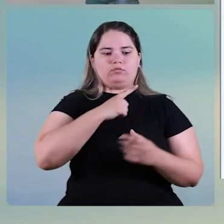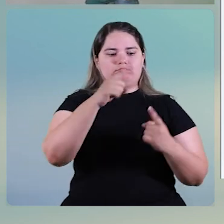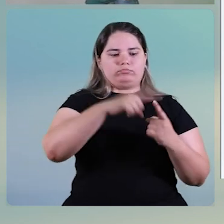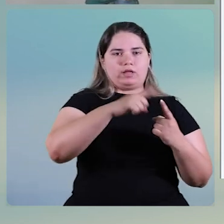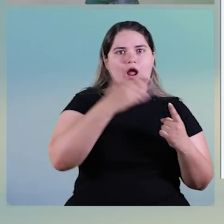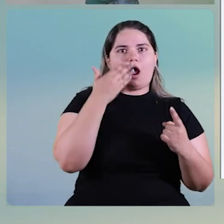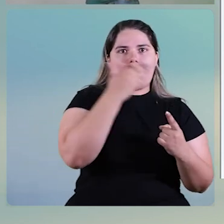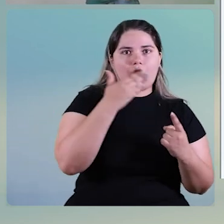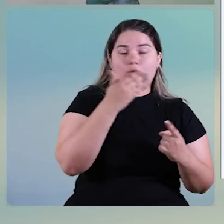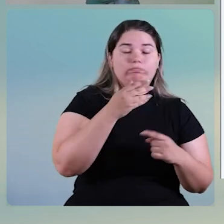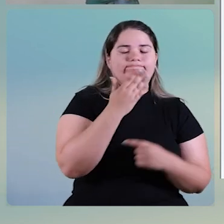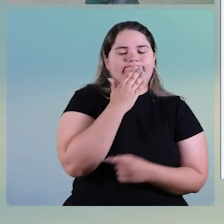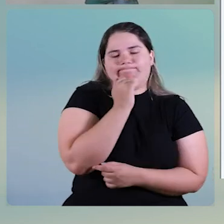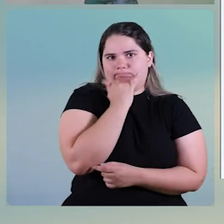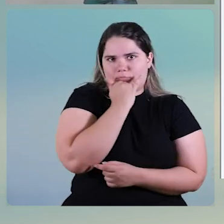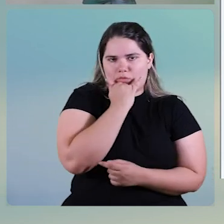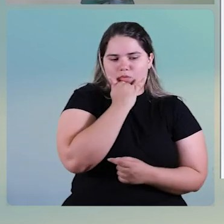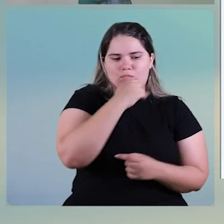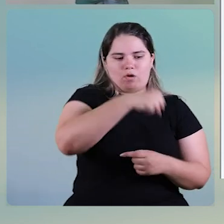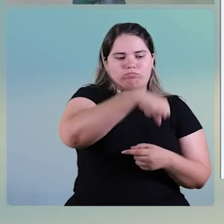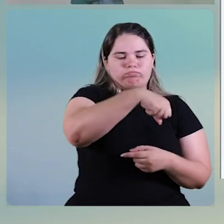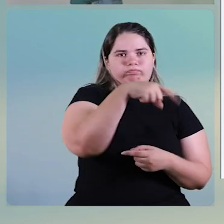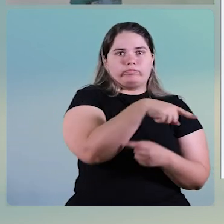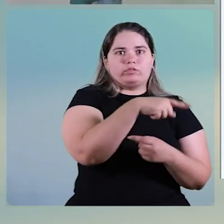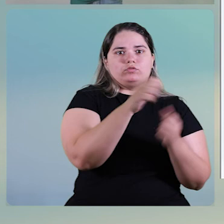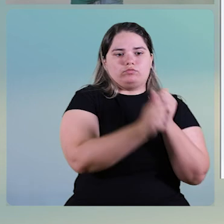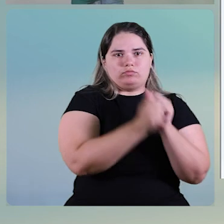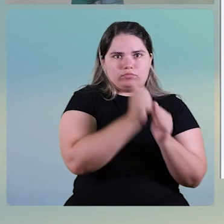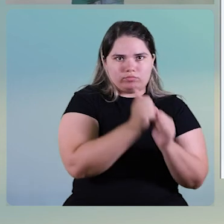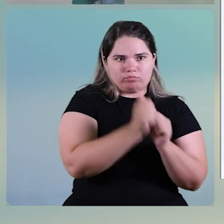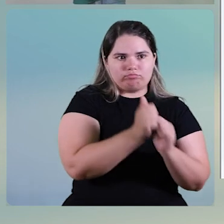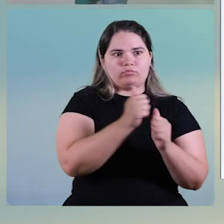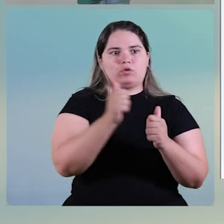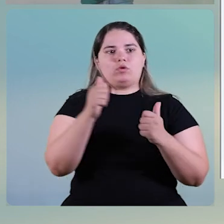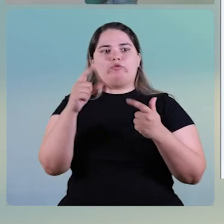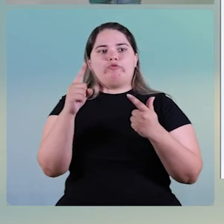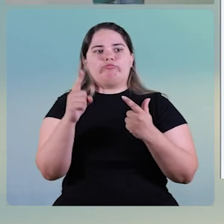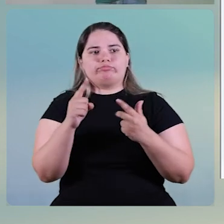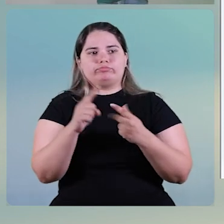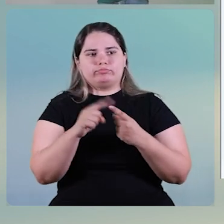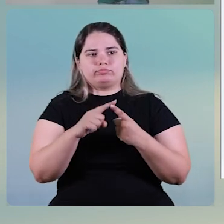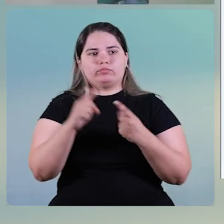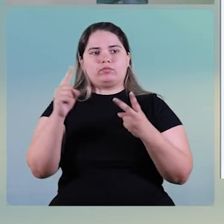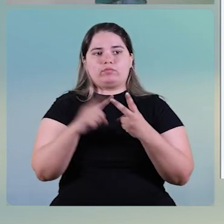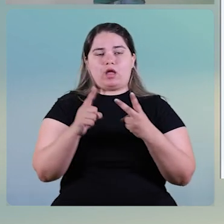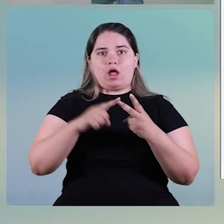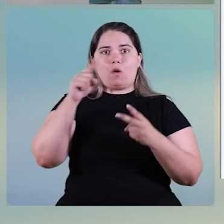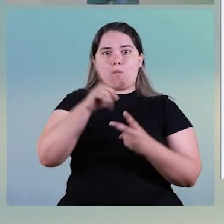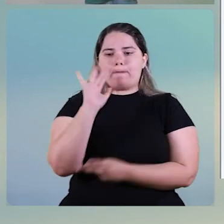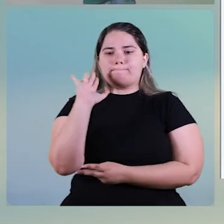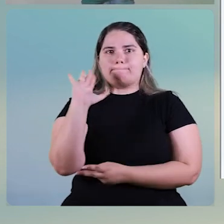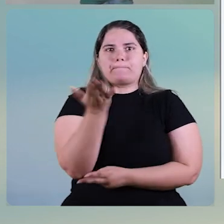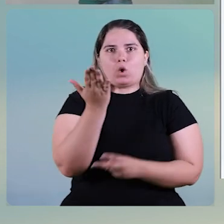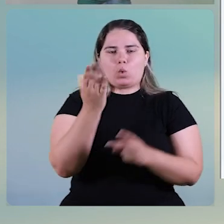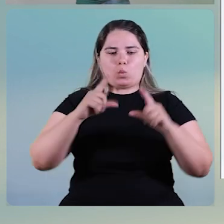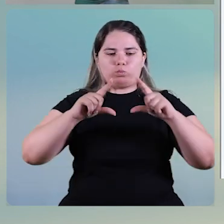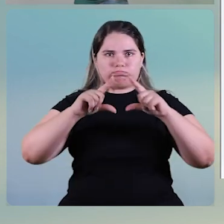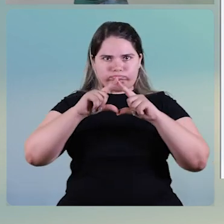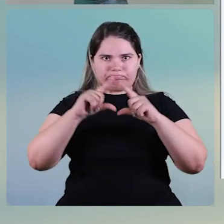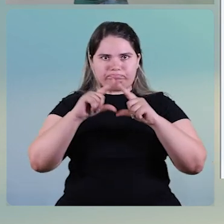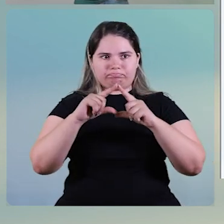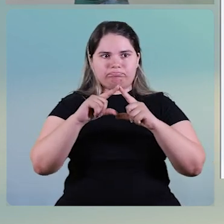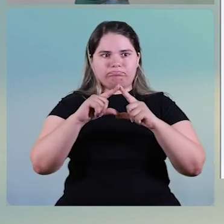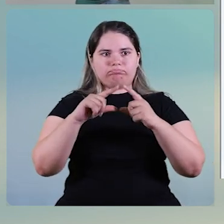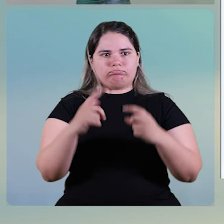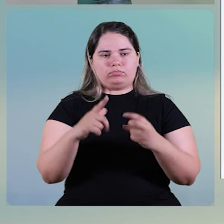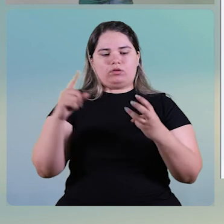um pedaço de madeira triangular e uma barra de ferro cilíndrica e homogênea. Ele propôs que fizessem